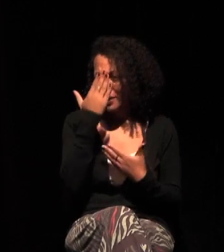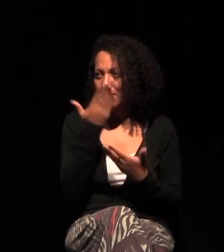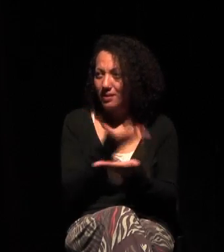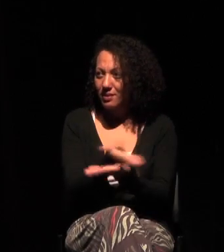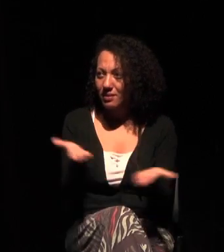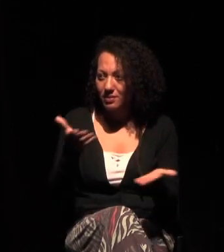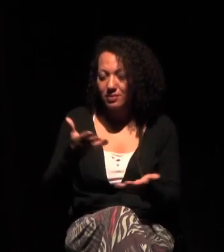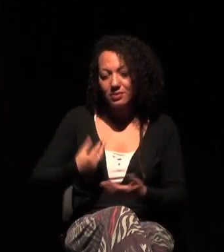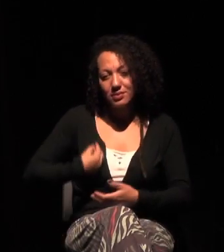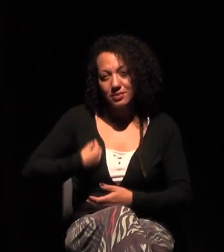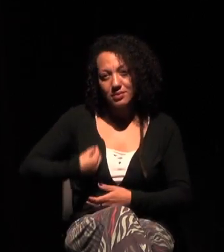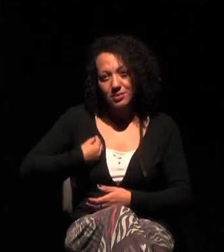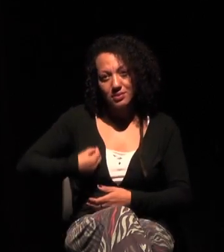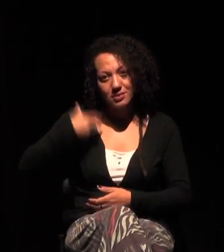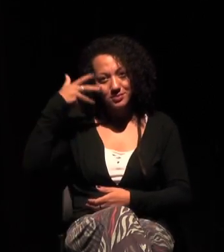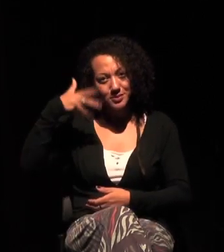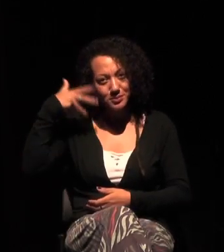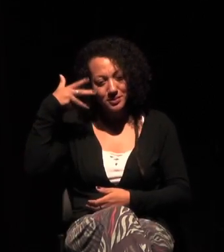obrigado